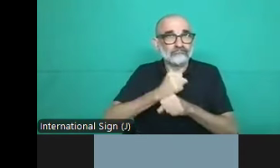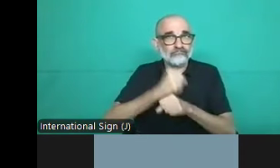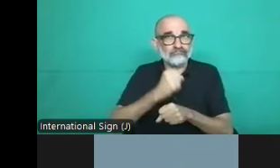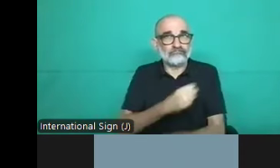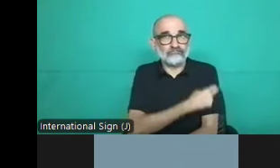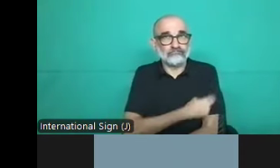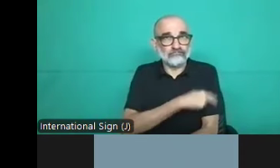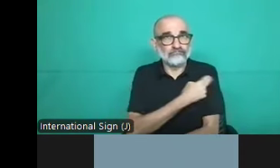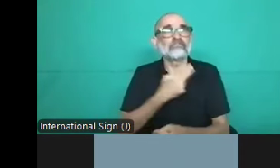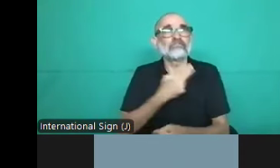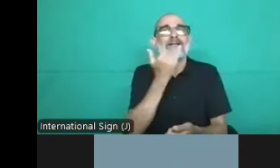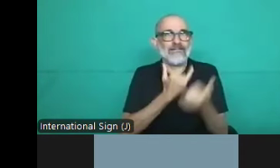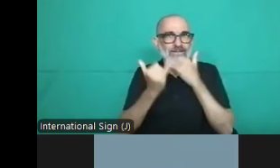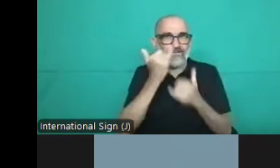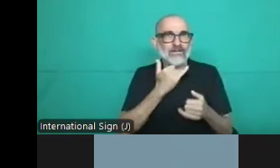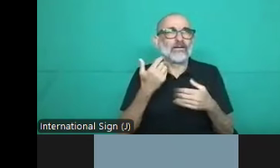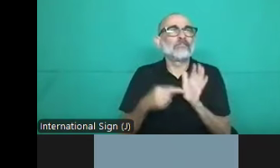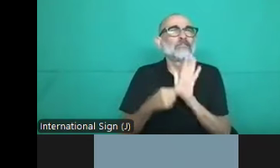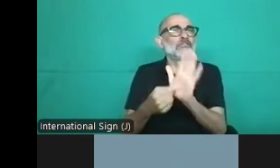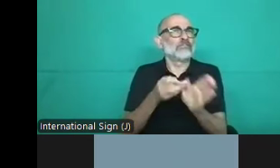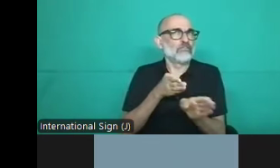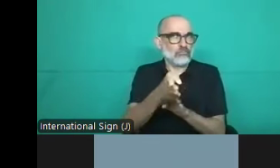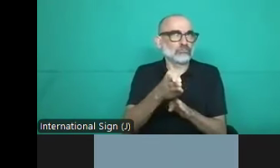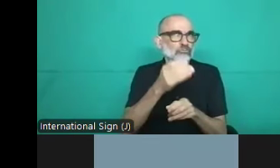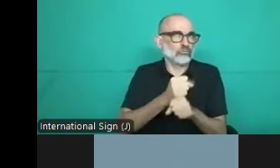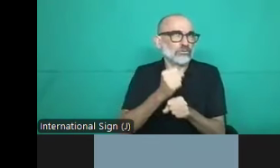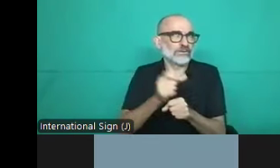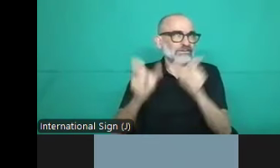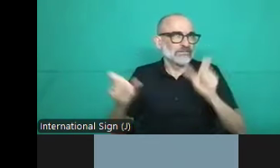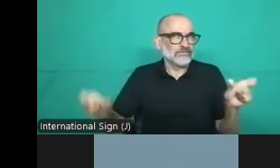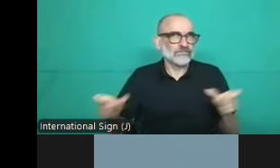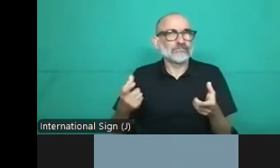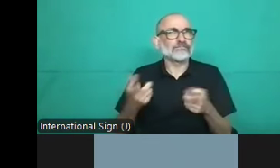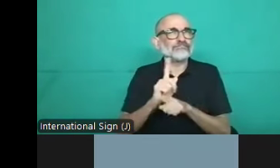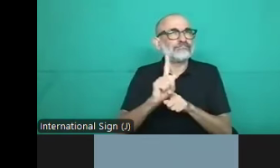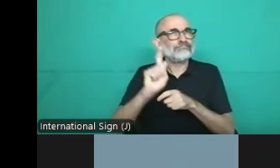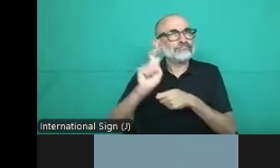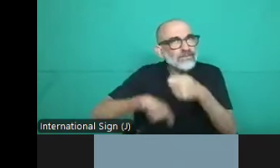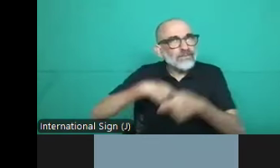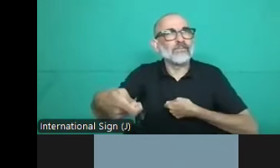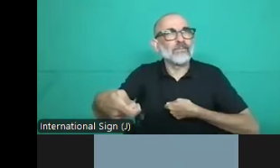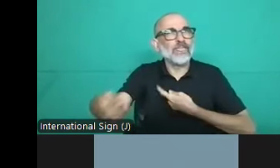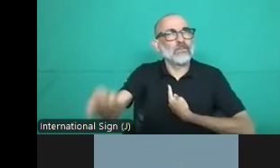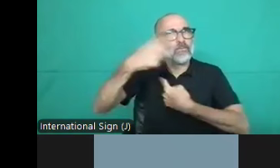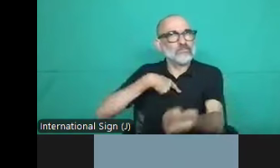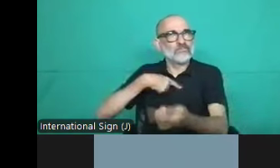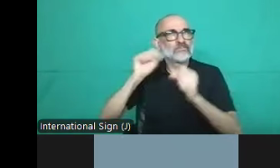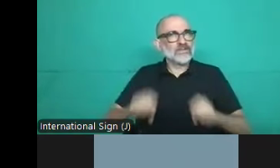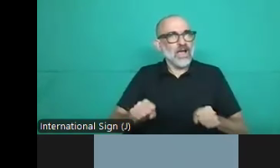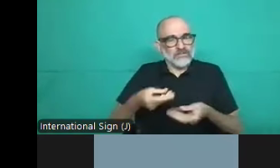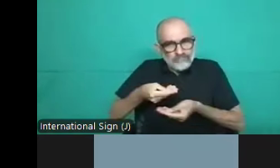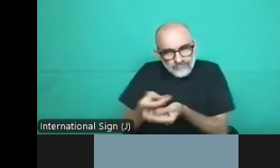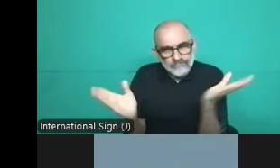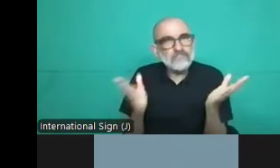melhorar a eficiência do diagnóstico e diagnóstico dos pacientes. Também temos a revisão de casos de complicações